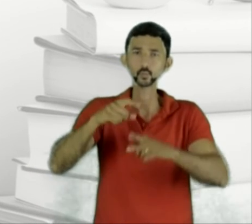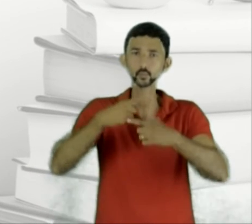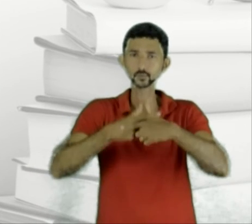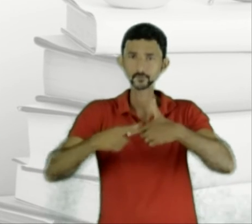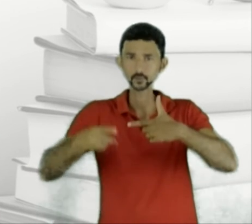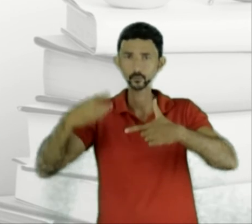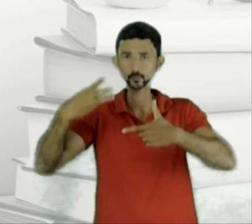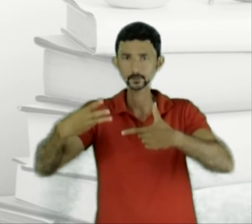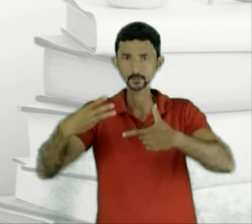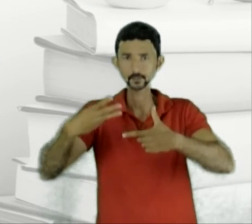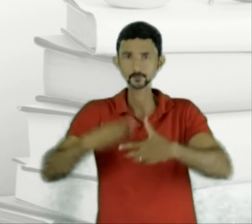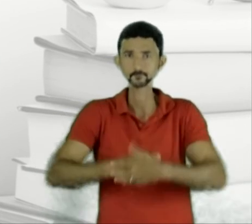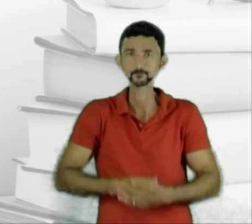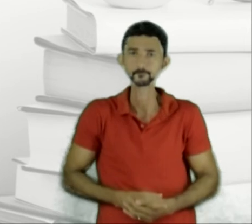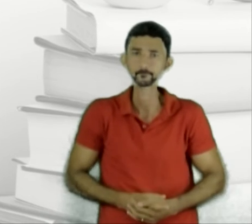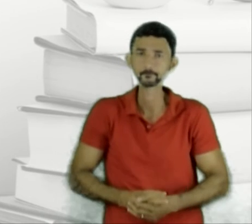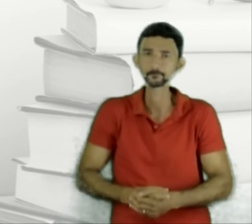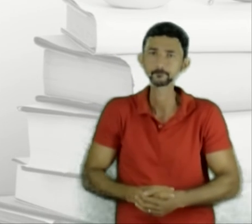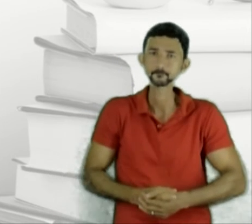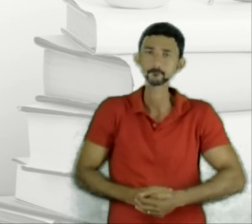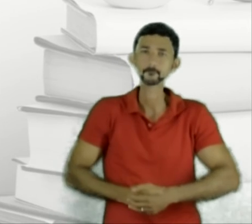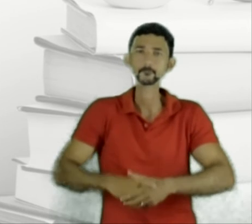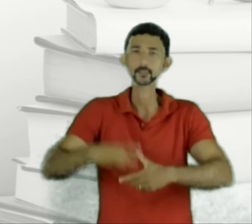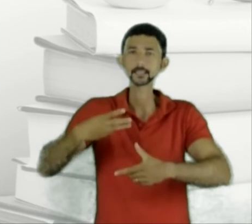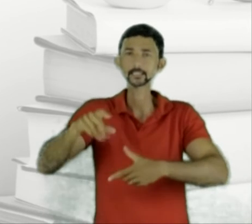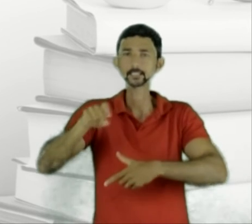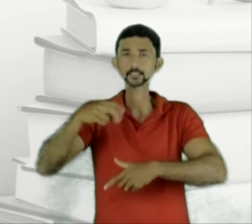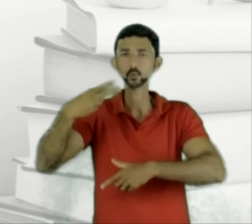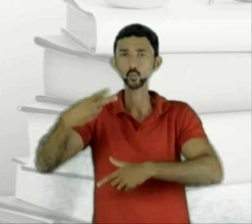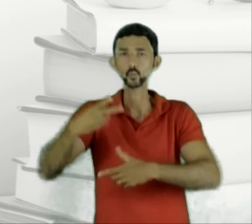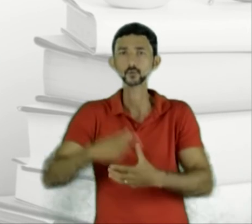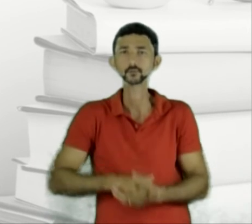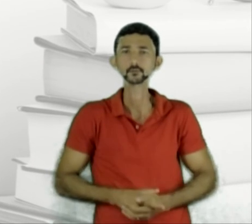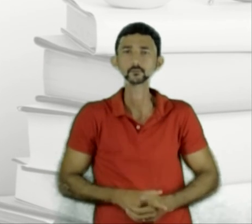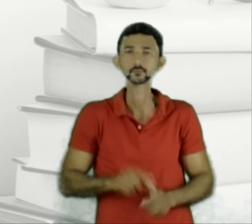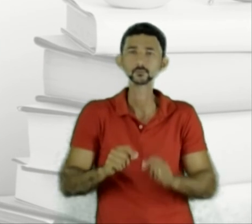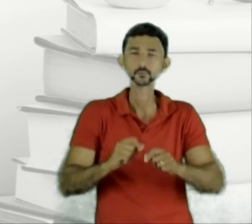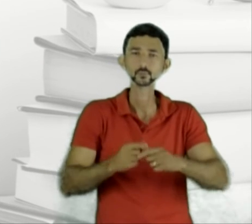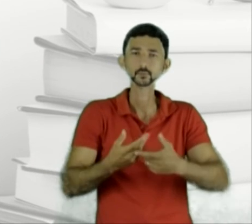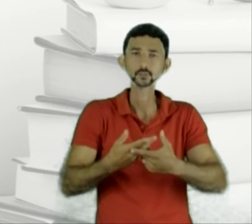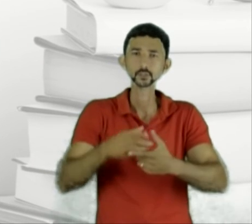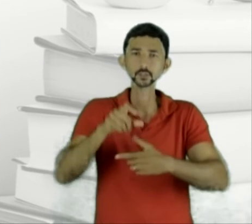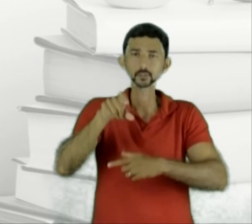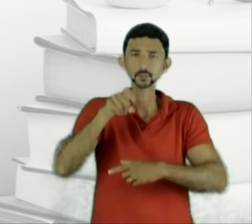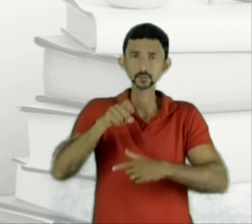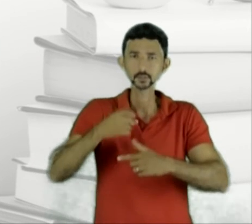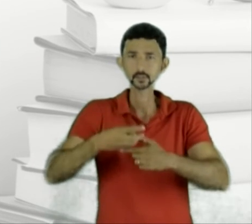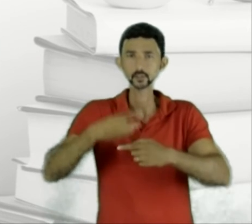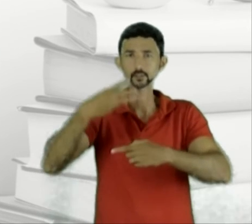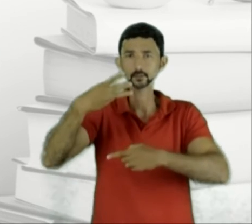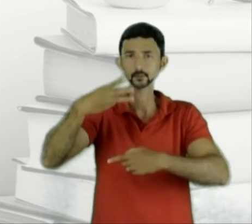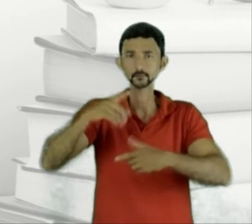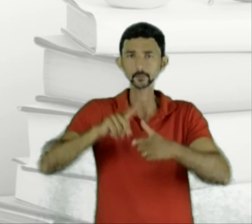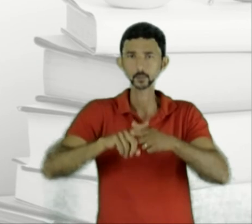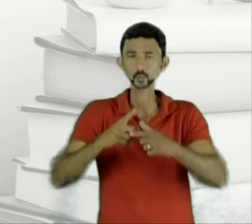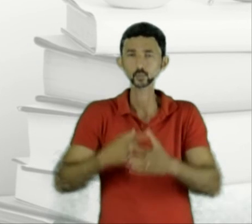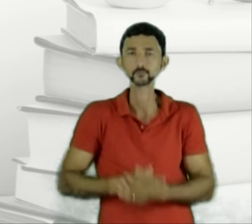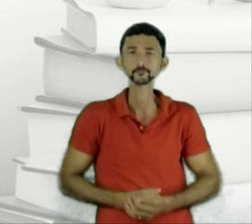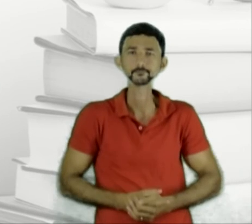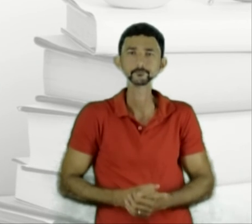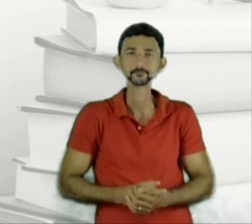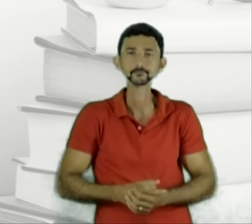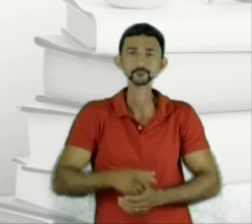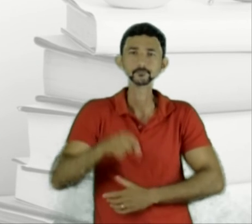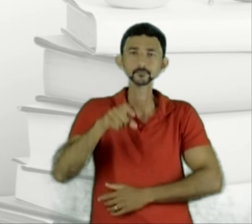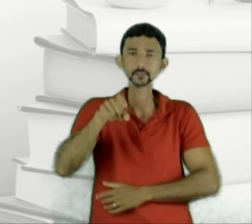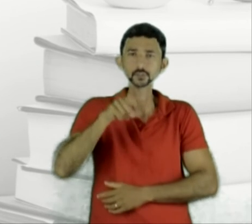7, 3. X ao cubo dividido por x, fica x elevado a 3 menos 1, que vai ficar